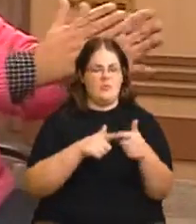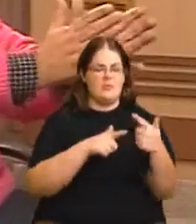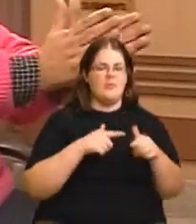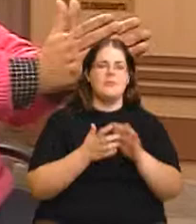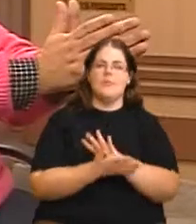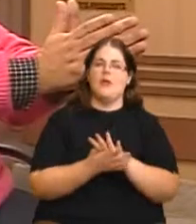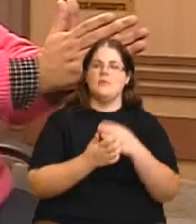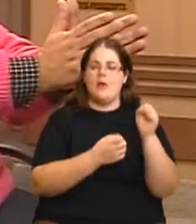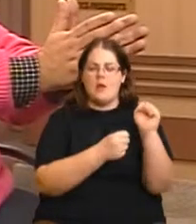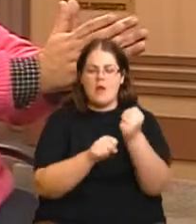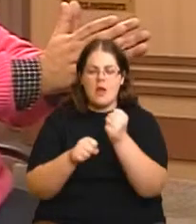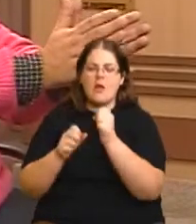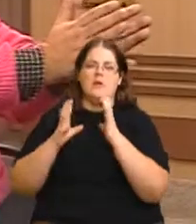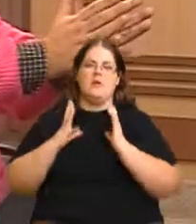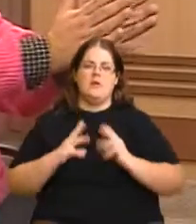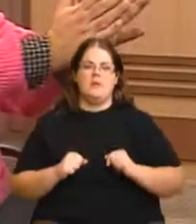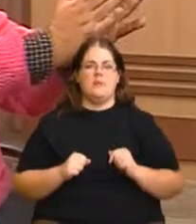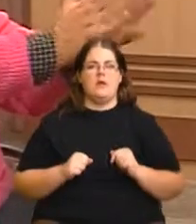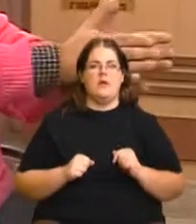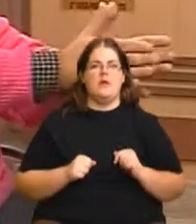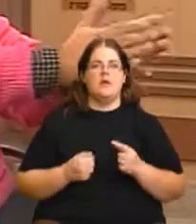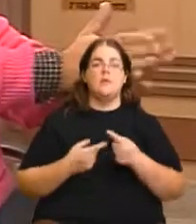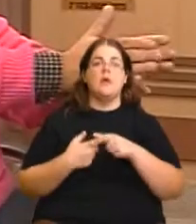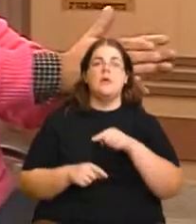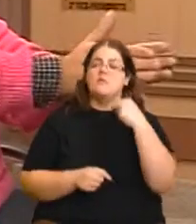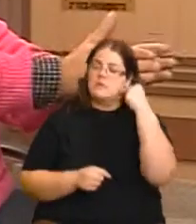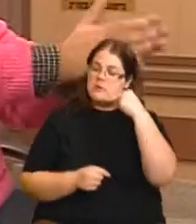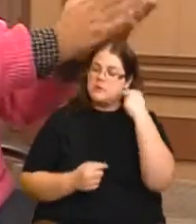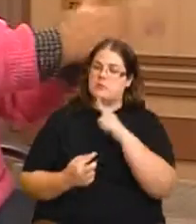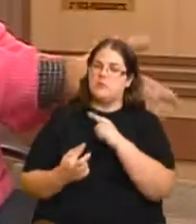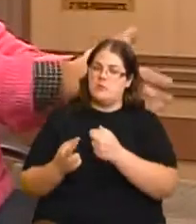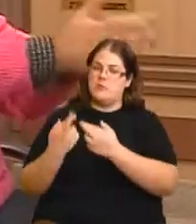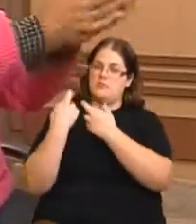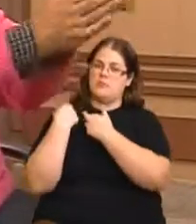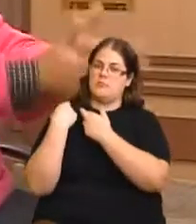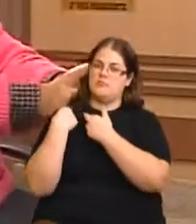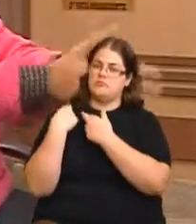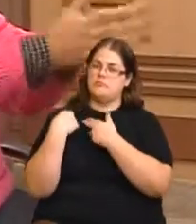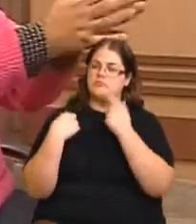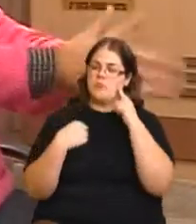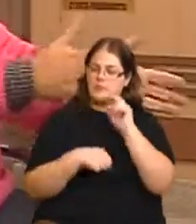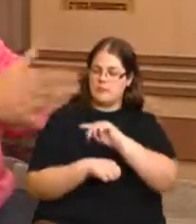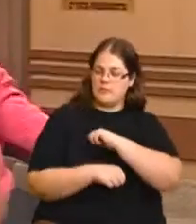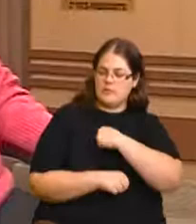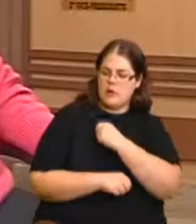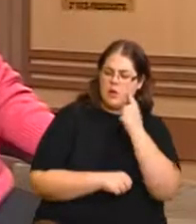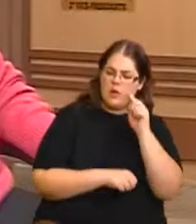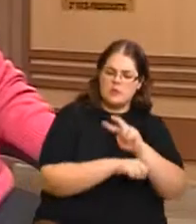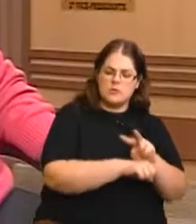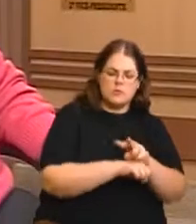como disse o vereador Marcos Ferreira, o vereador cabe fiscalizar se está sendo feito, se está sendo aplicado, a